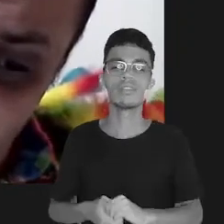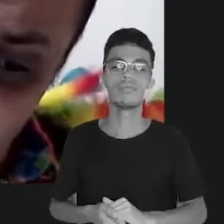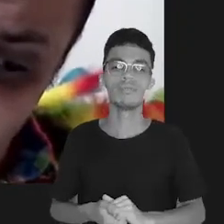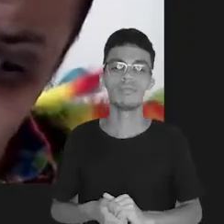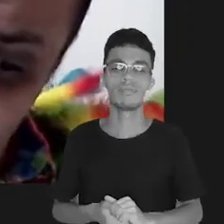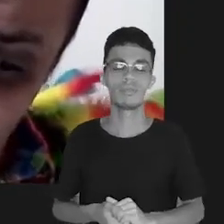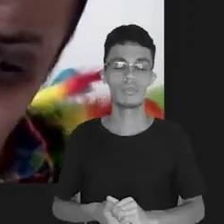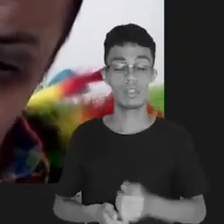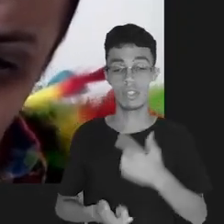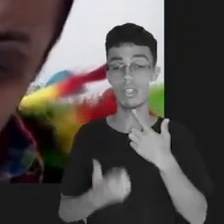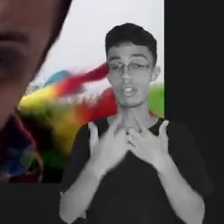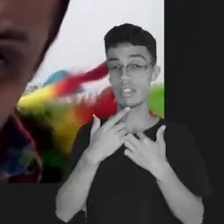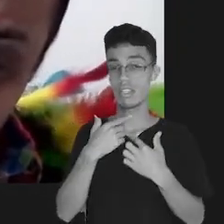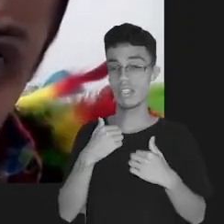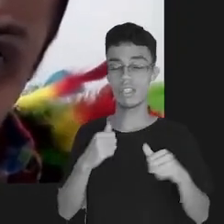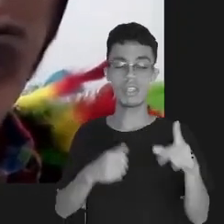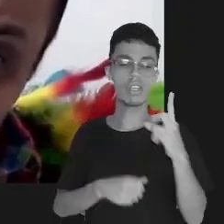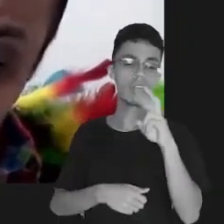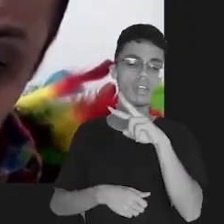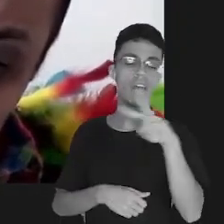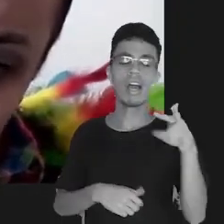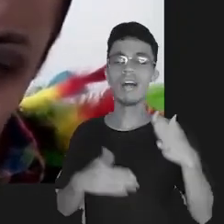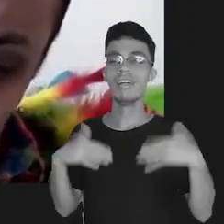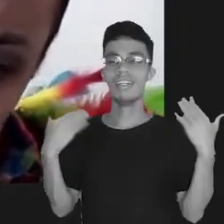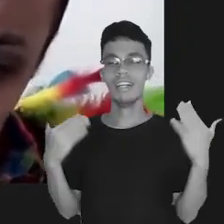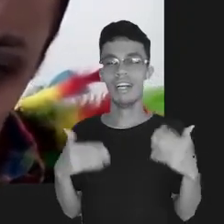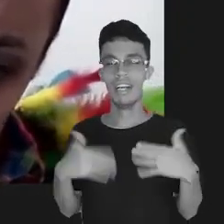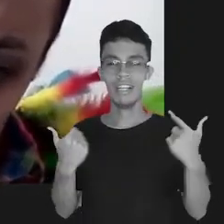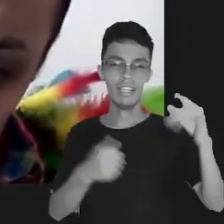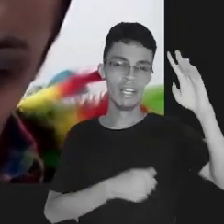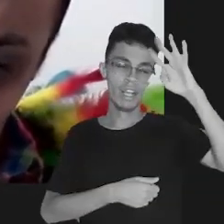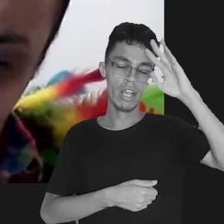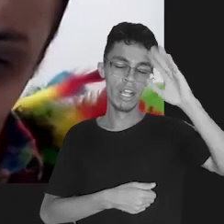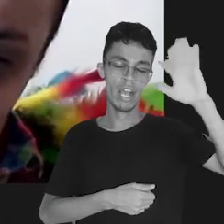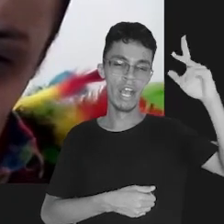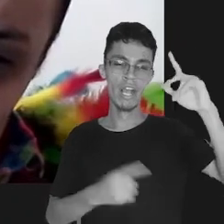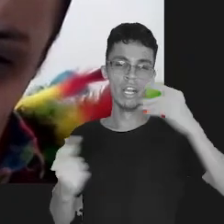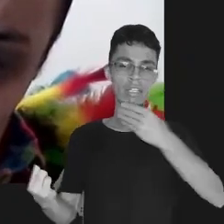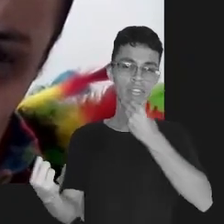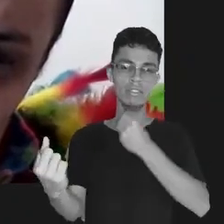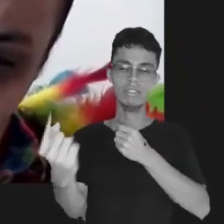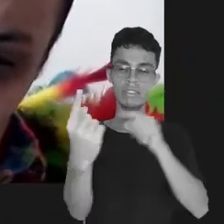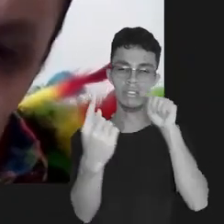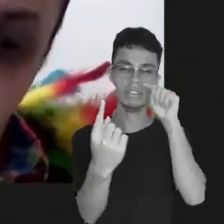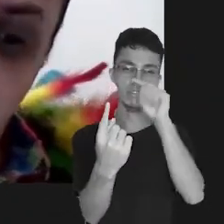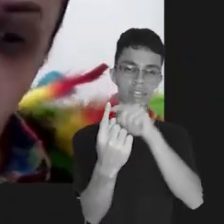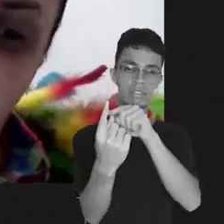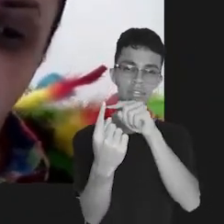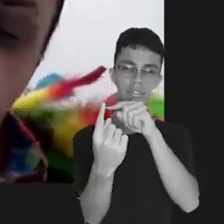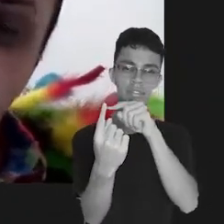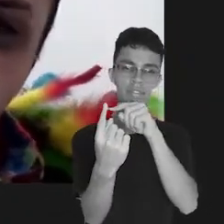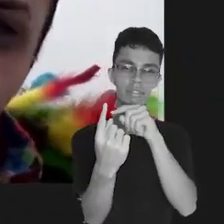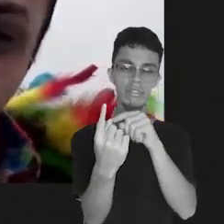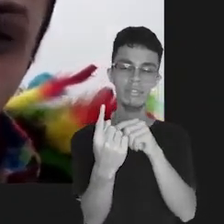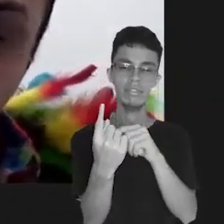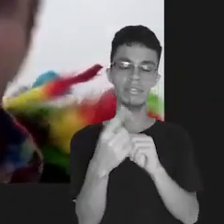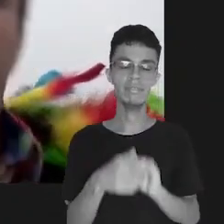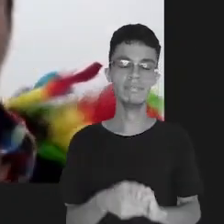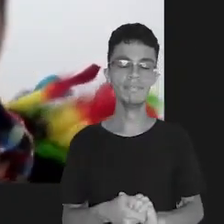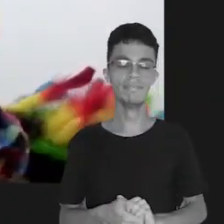desejo de se ver contente que imaginaste o homem e toda essa cena, digamos, um